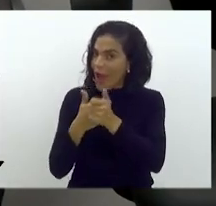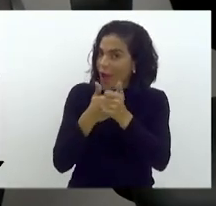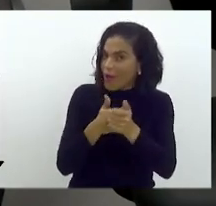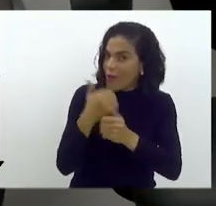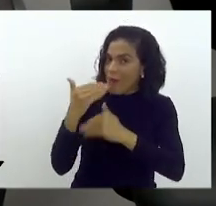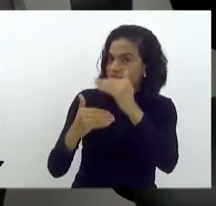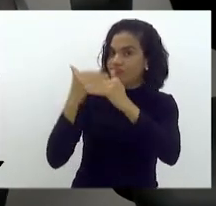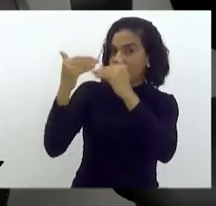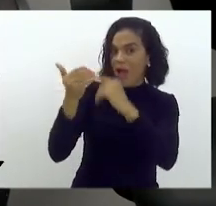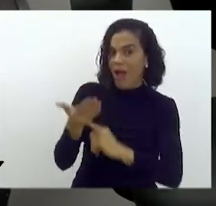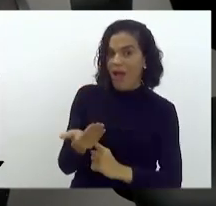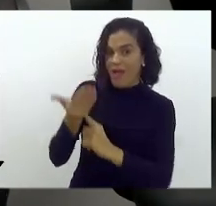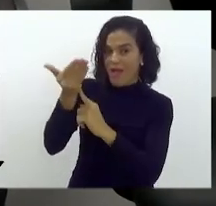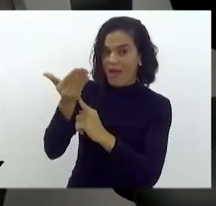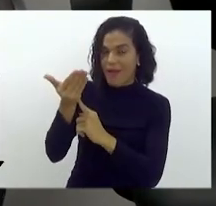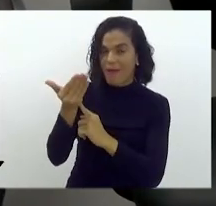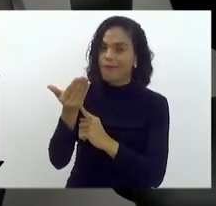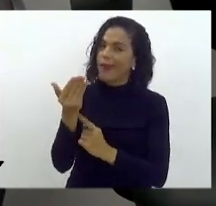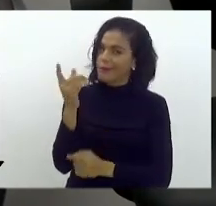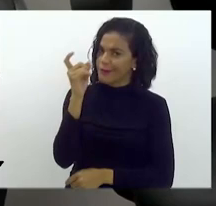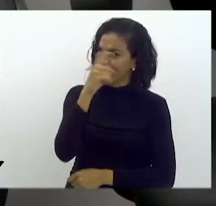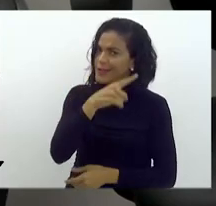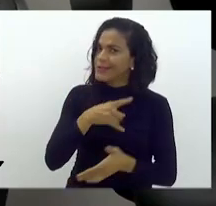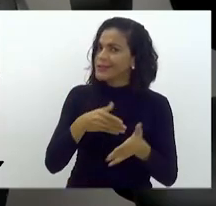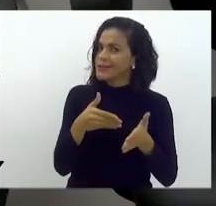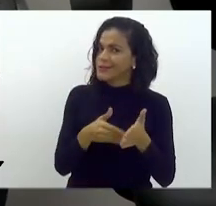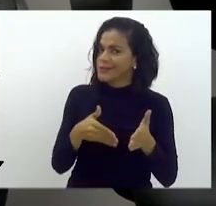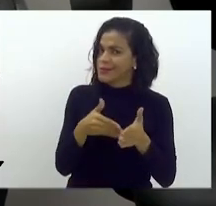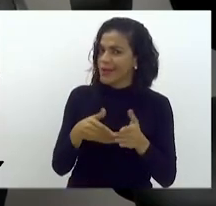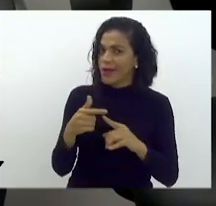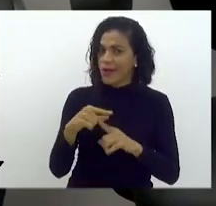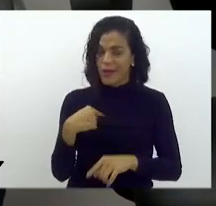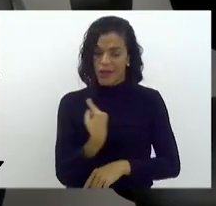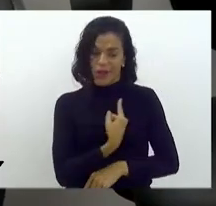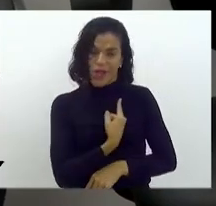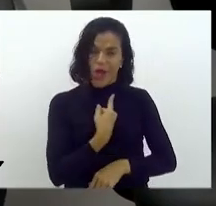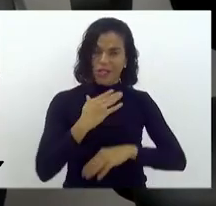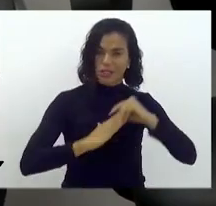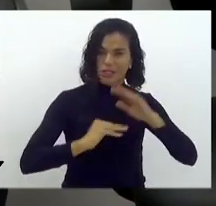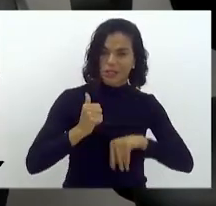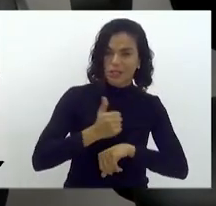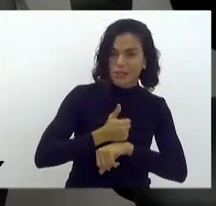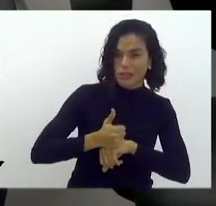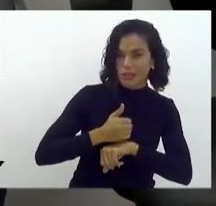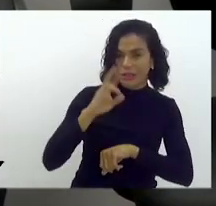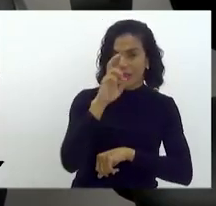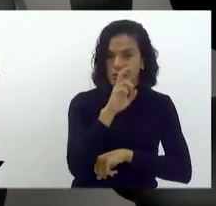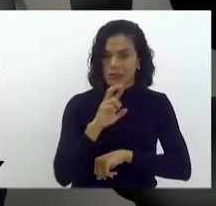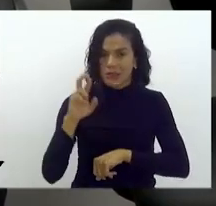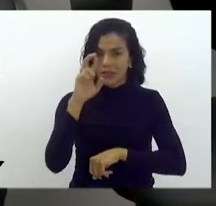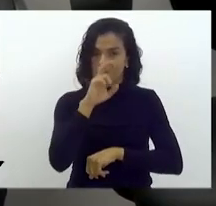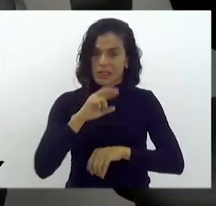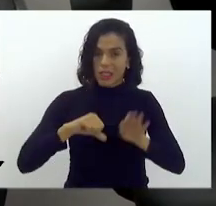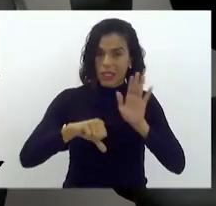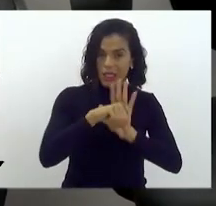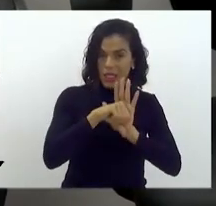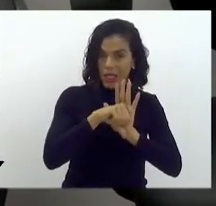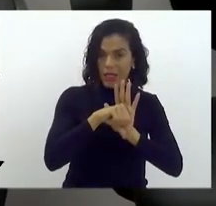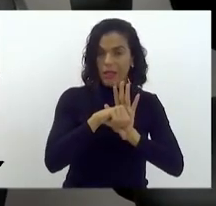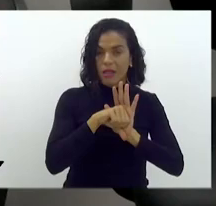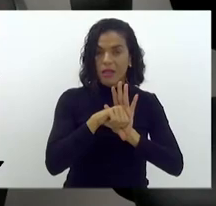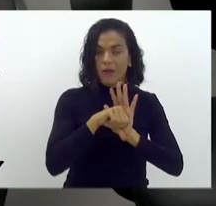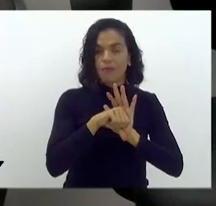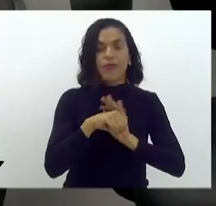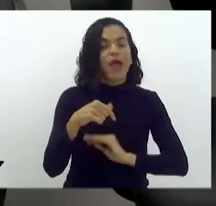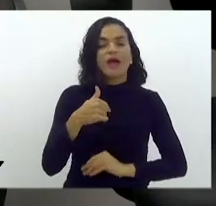esse avanço tecnológico o que é muito difícil porque nós peritos criminais Enquanto estamos ali realizando exame